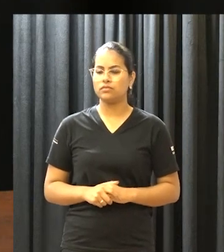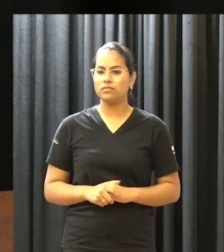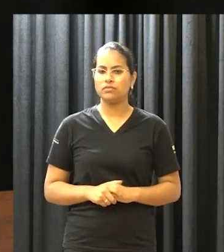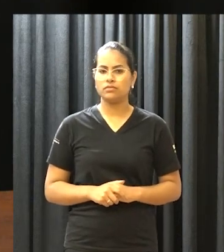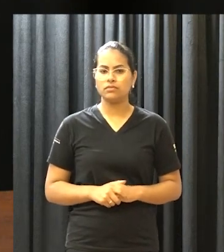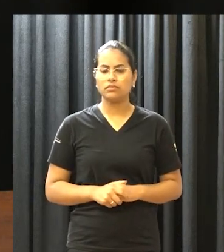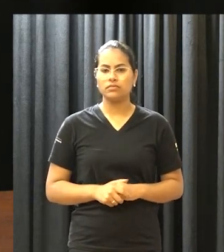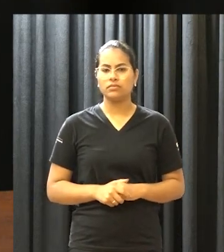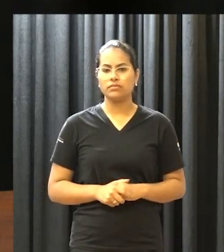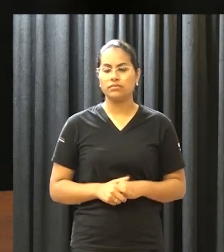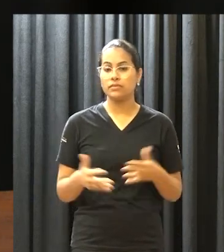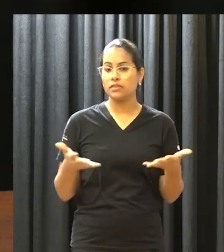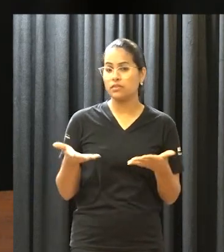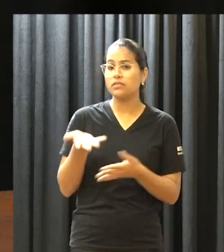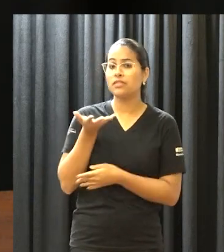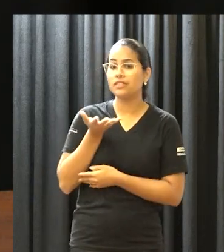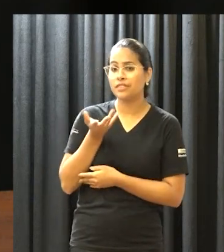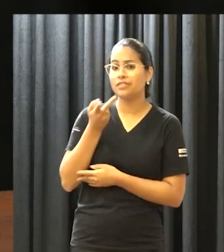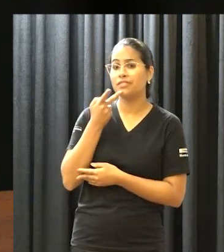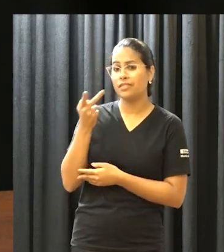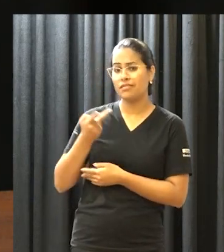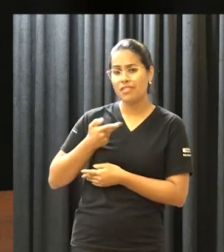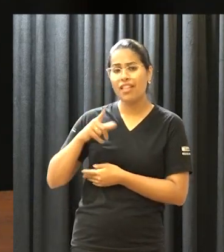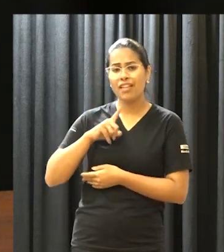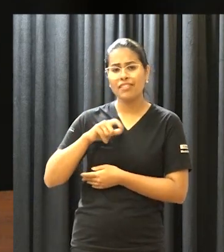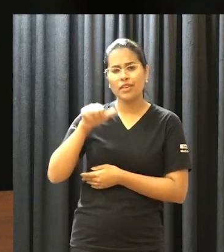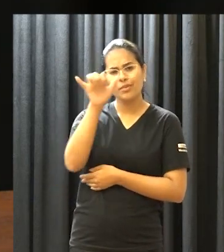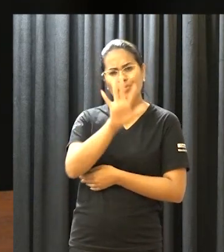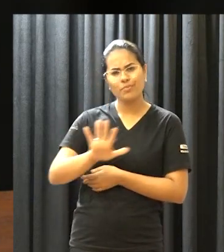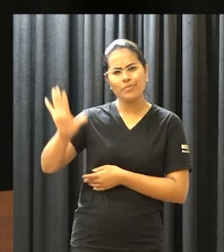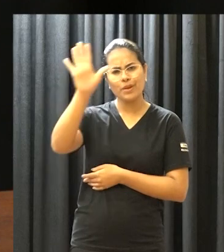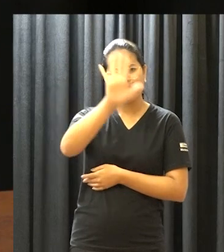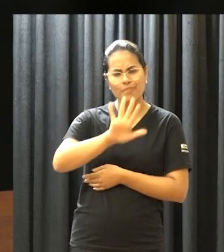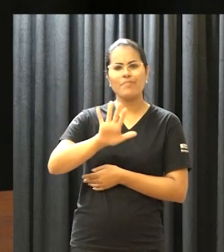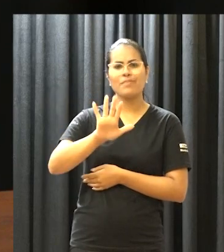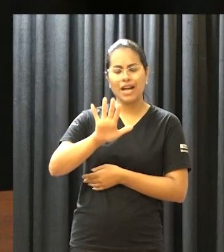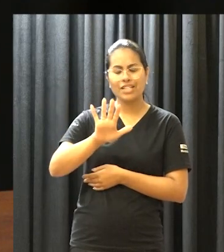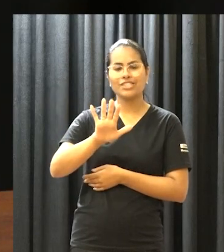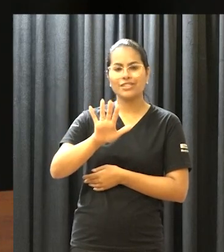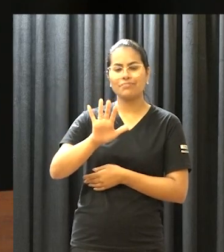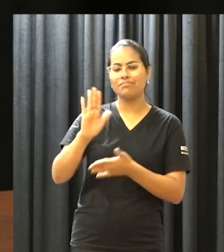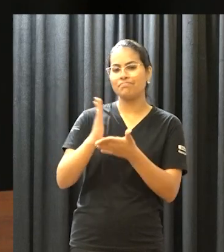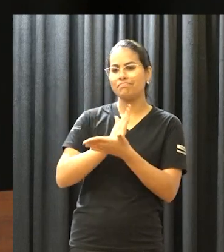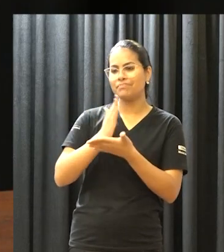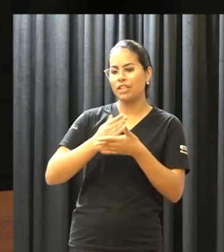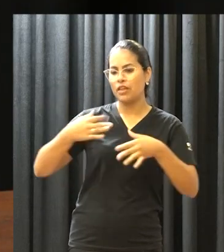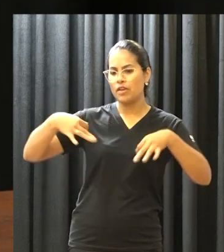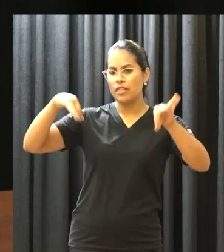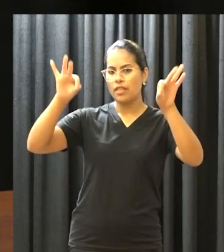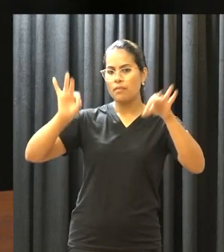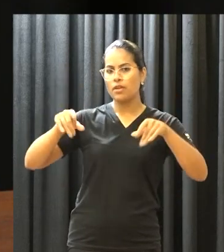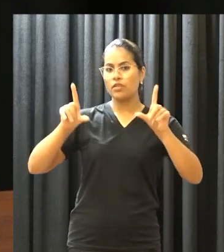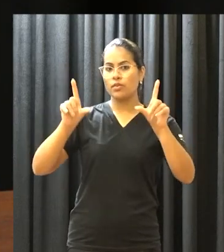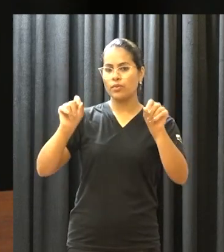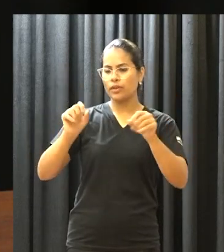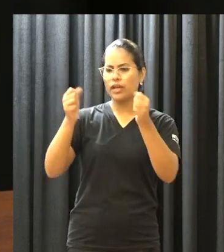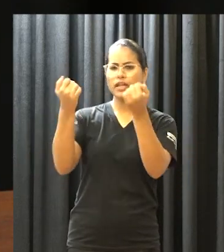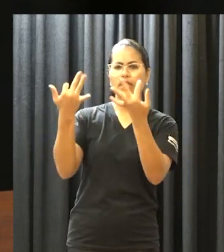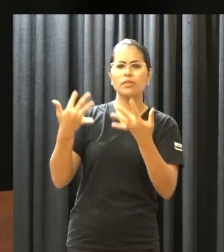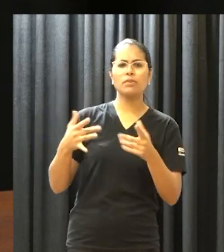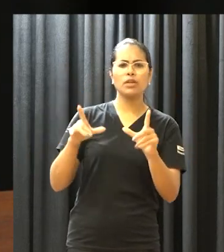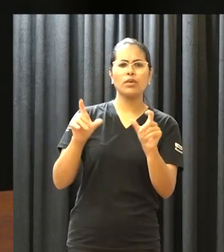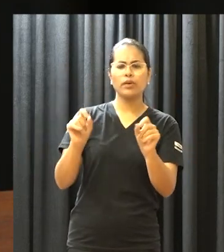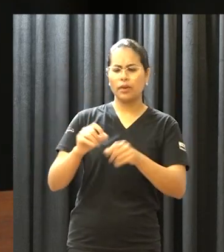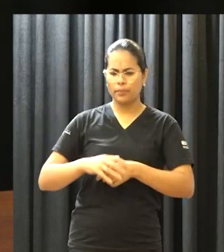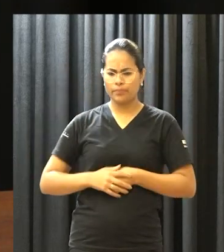Eu queria falar dessa... Está aparecendo uma imagem, a página 6 do livro, em que tem escrito o que é o perceber sem ver,